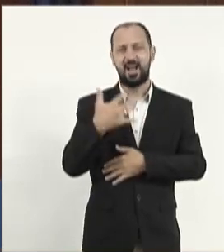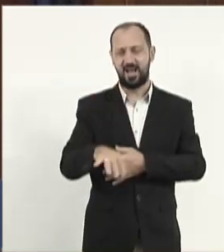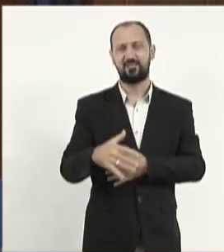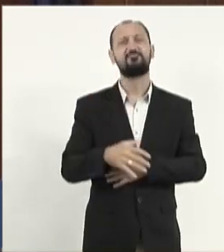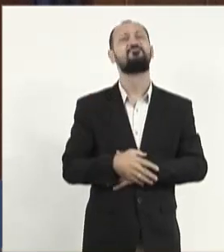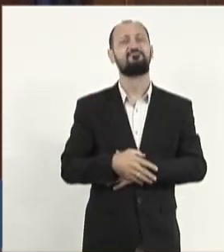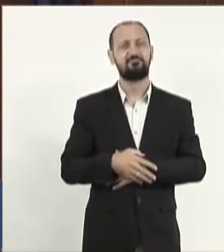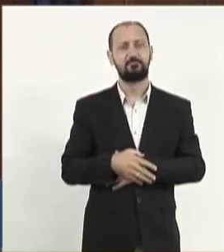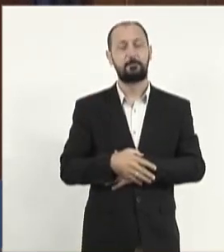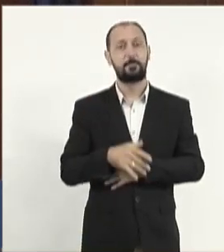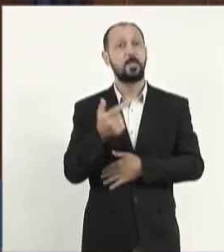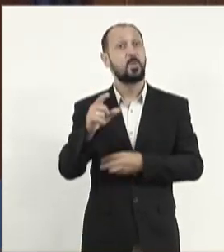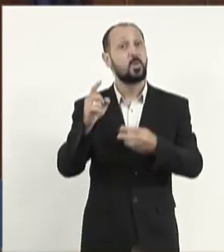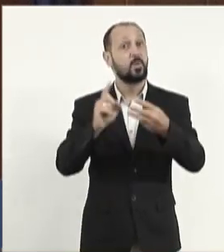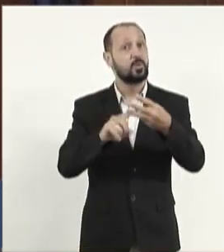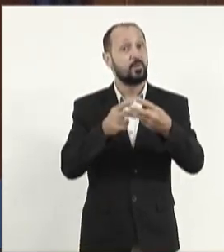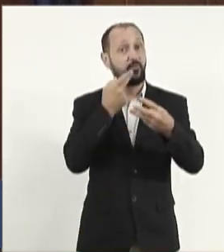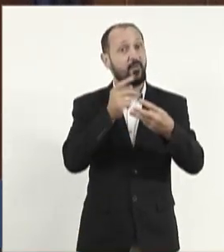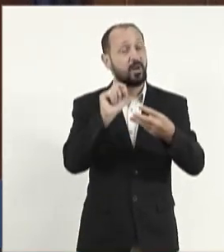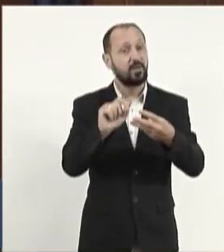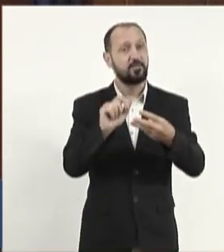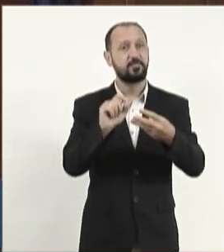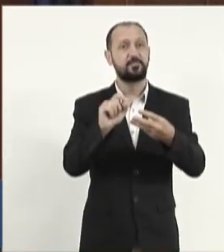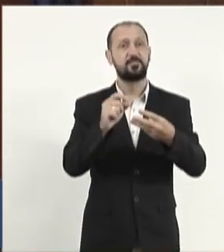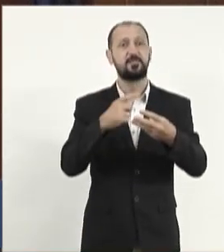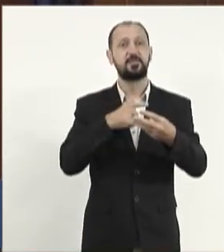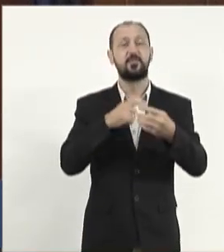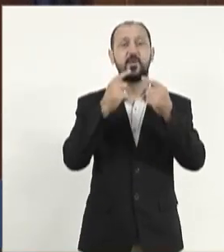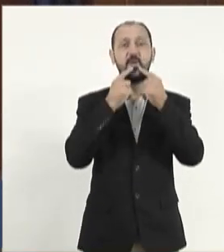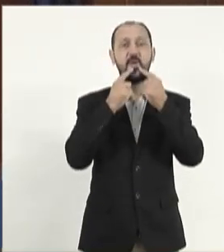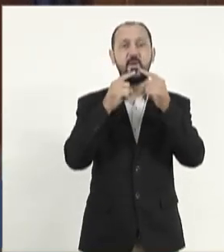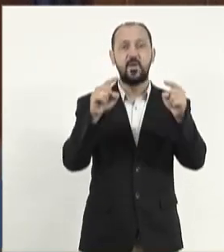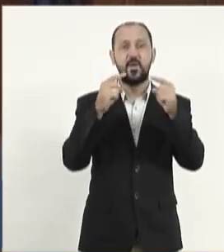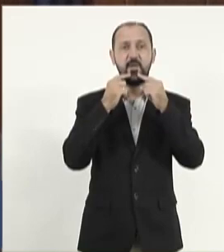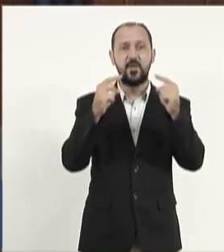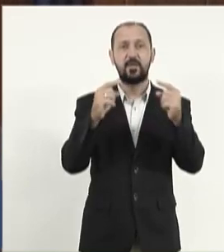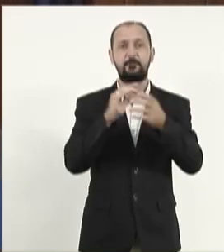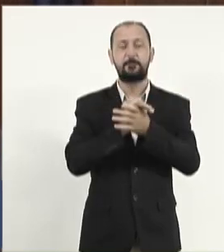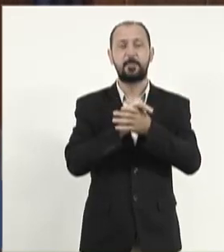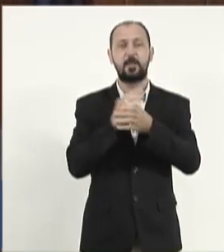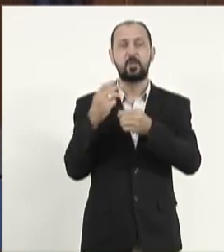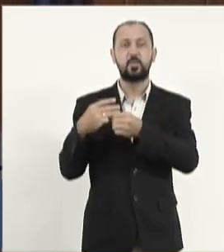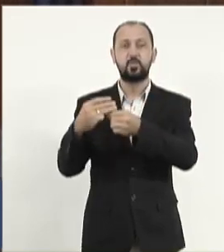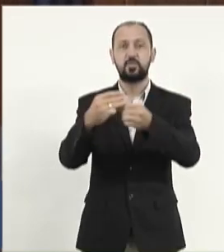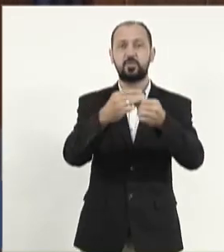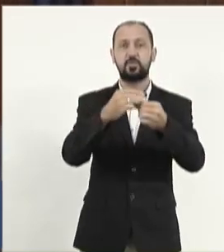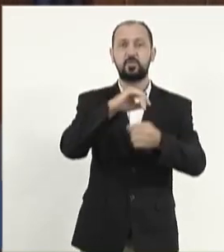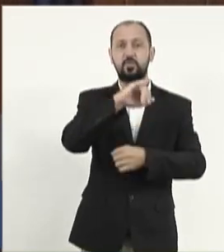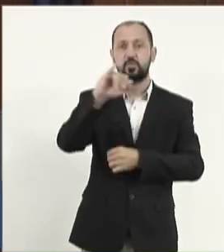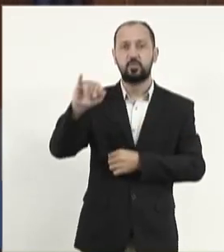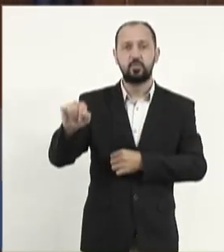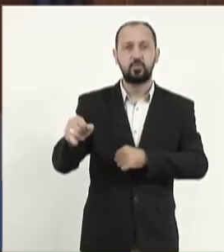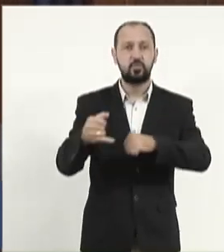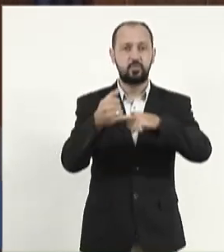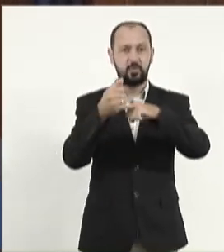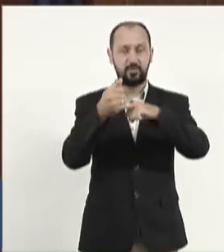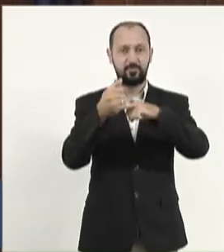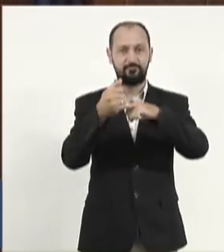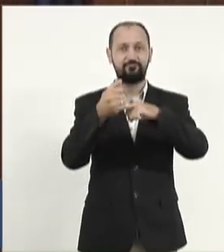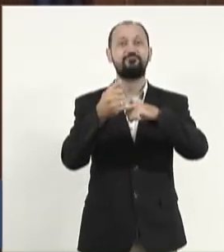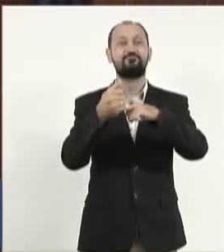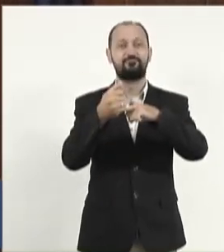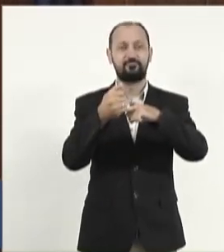cara. E outra coisa, eu vou dizer, eu recebi uma reclamação dos munícipes de Juti, né?